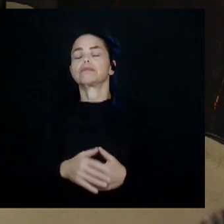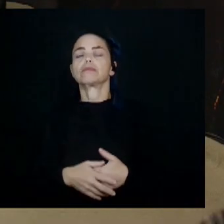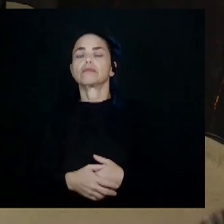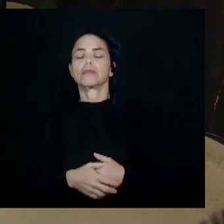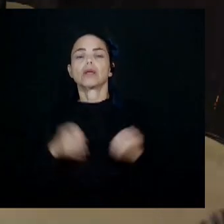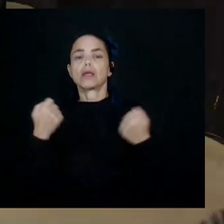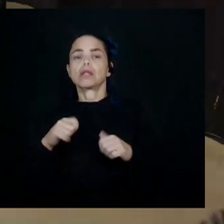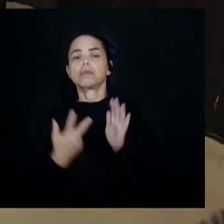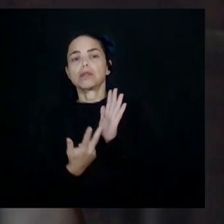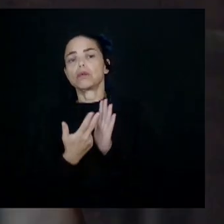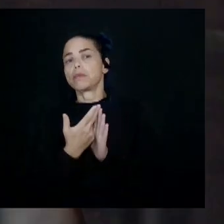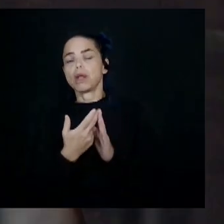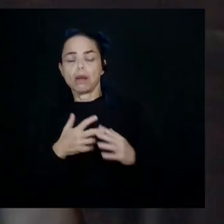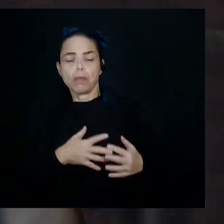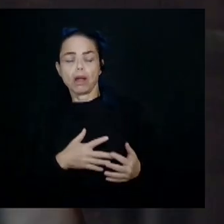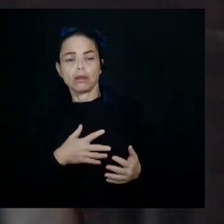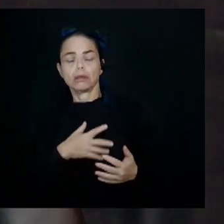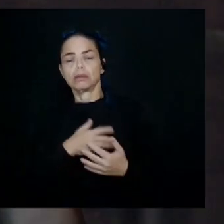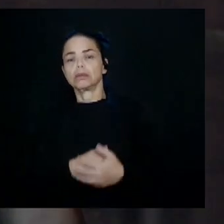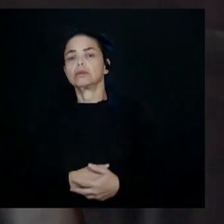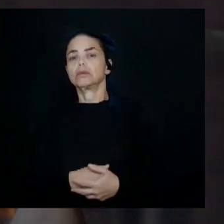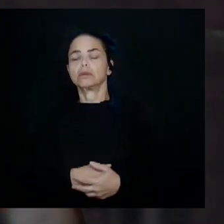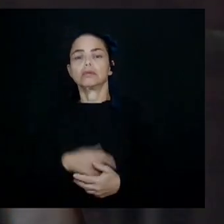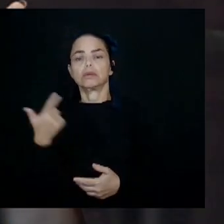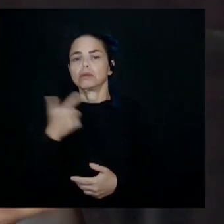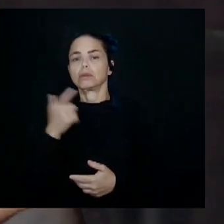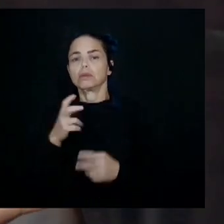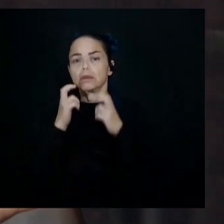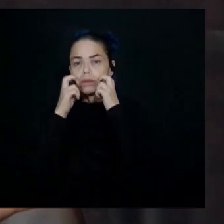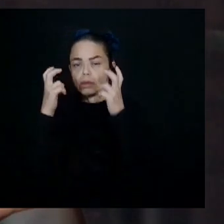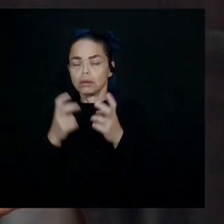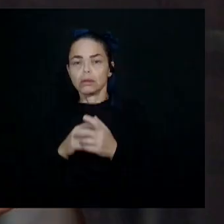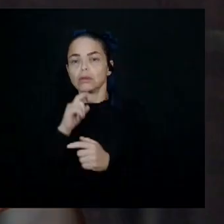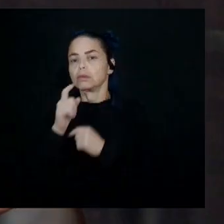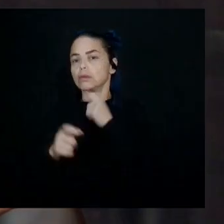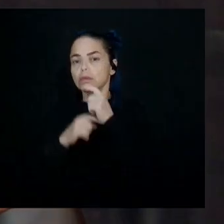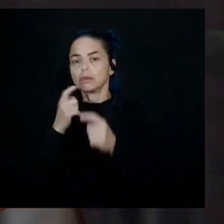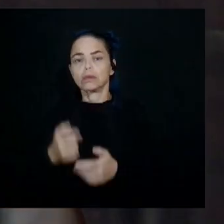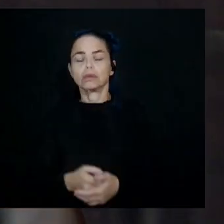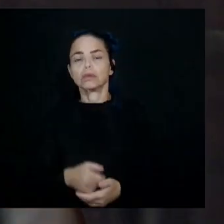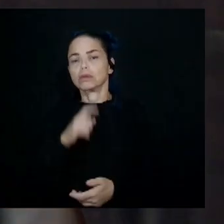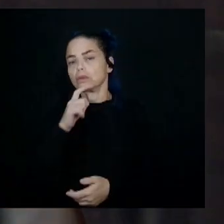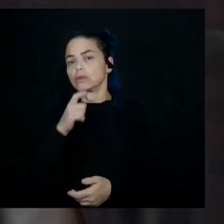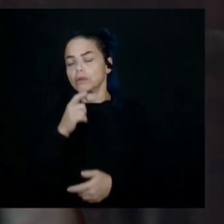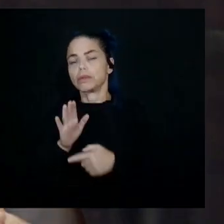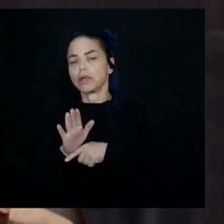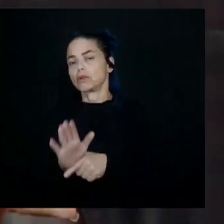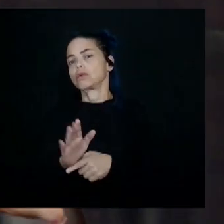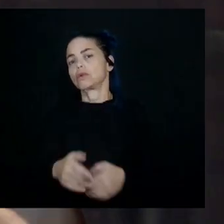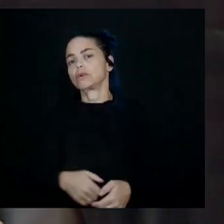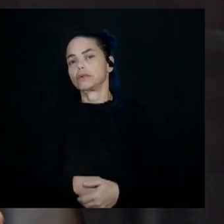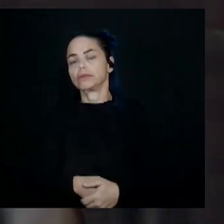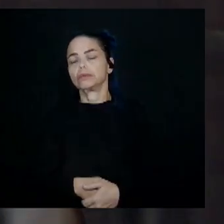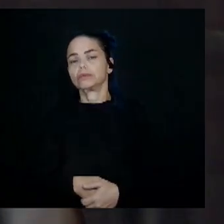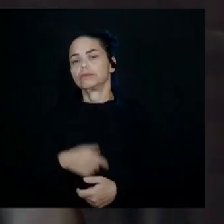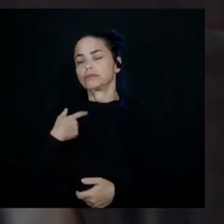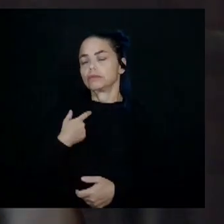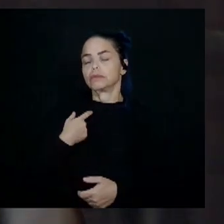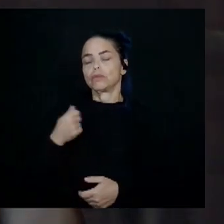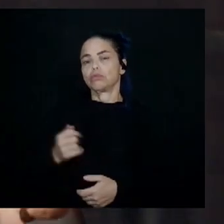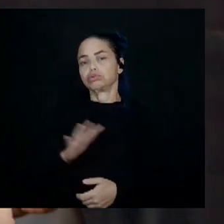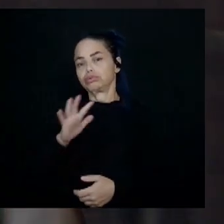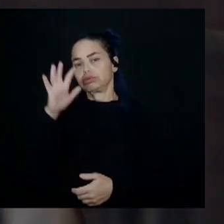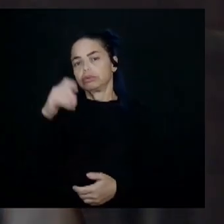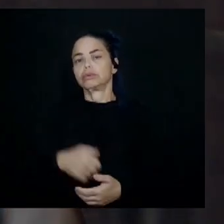É isso Muito mesmo. bom. Então, é não ter vergonha de, se você não consegue, vai pedir ajuda, né? Ah, mas é caro. Sim,